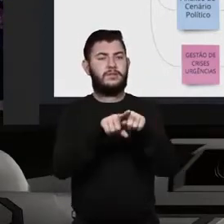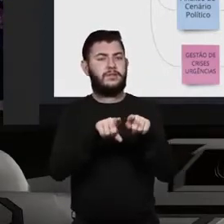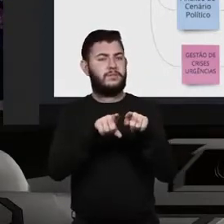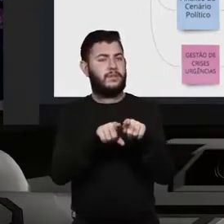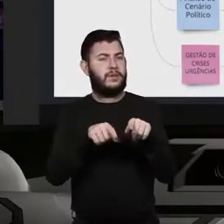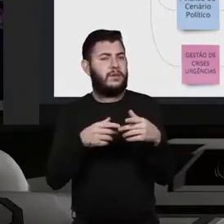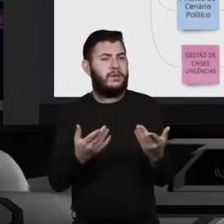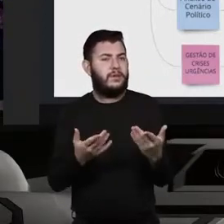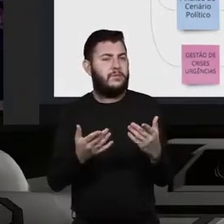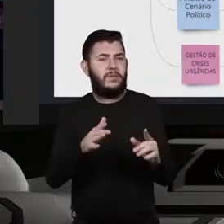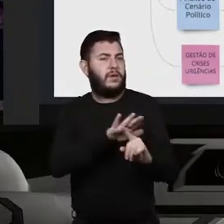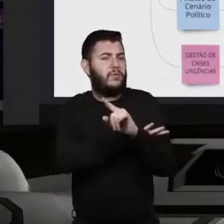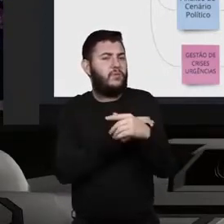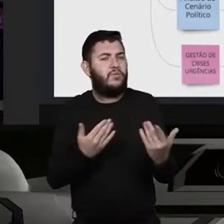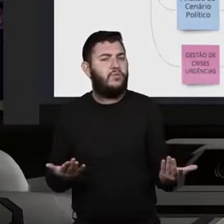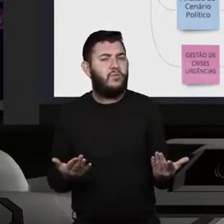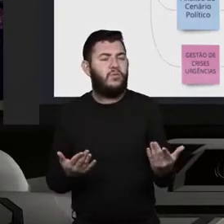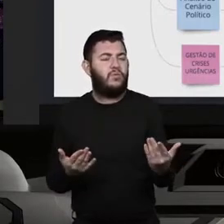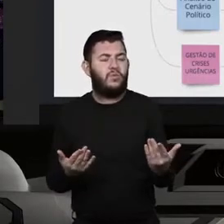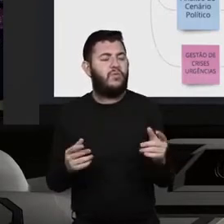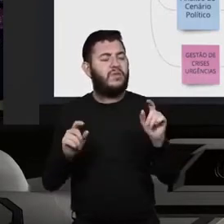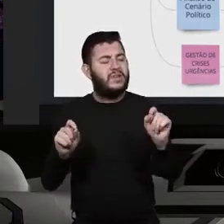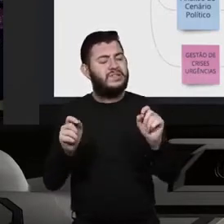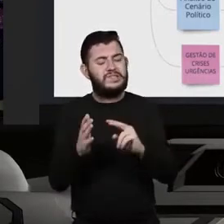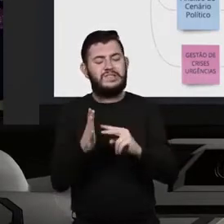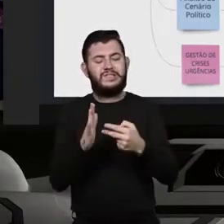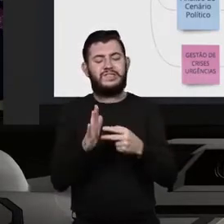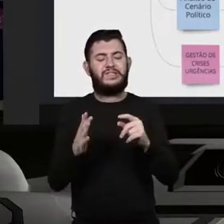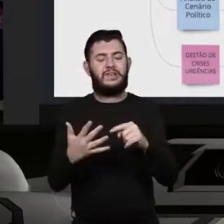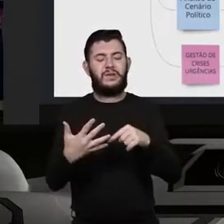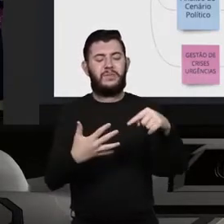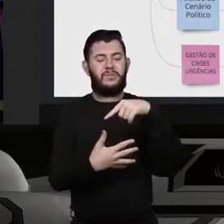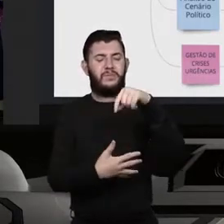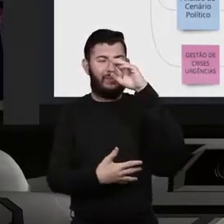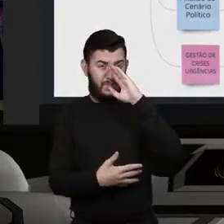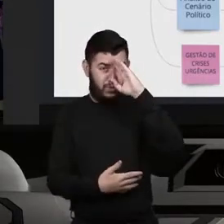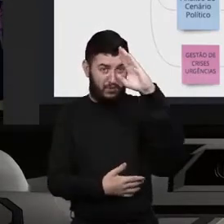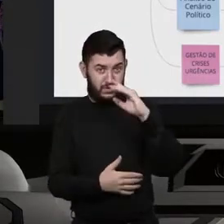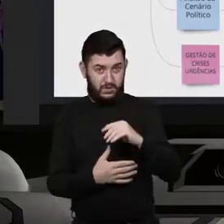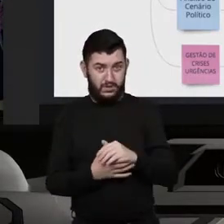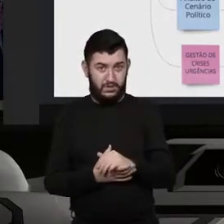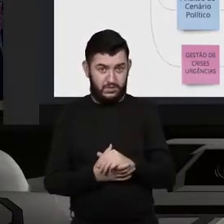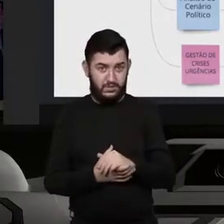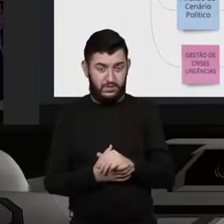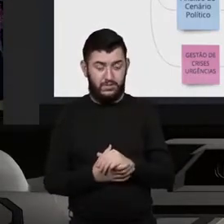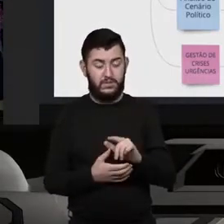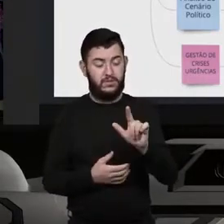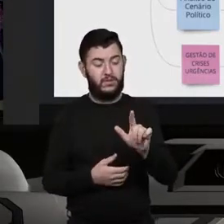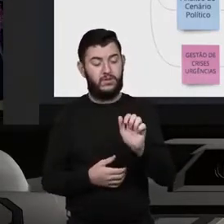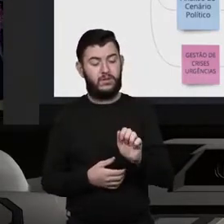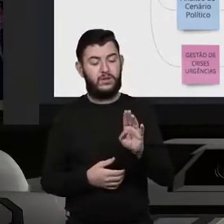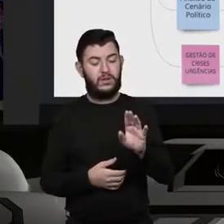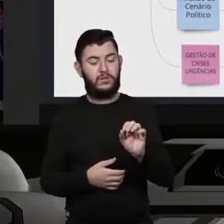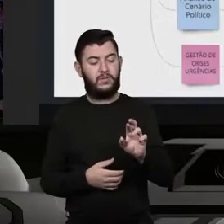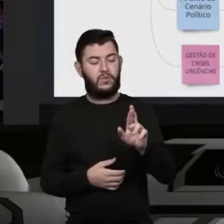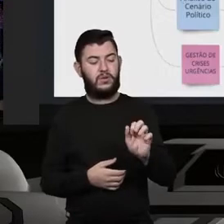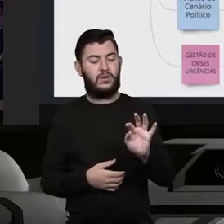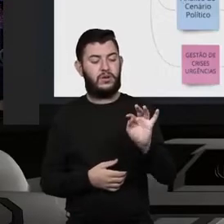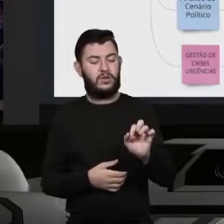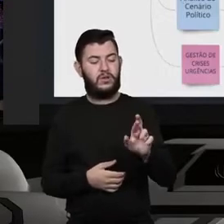tal priorização? A gente fez aqui, sistematizou dentro do laboratório um mapa de priorização. Então, a